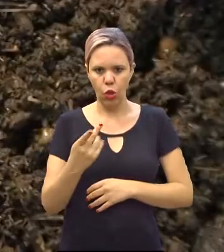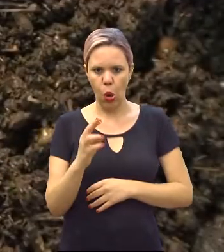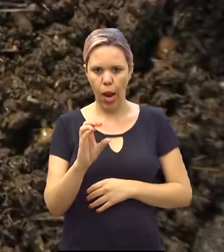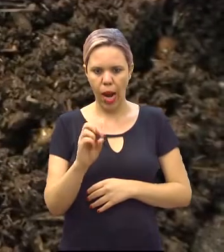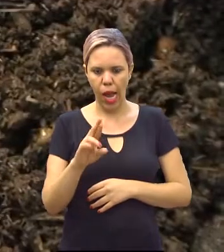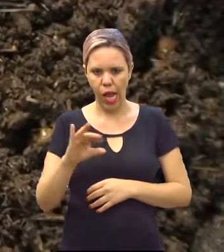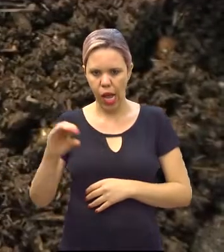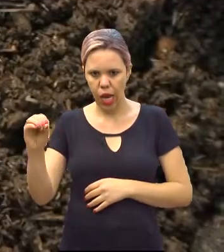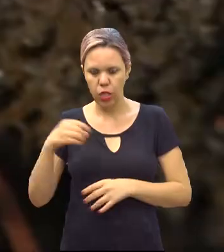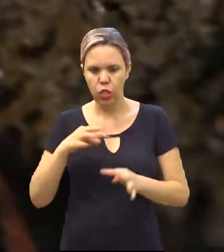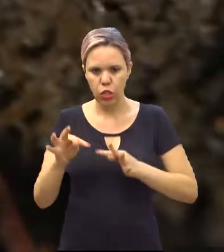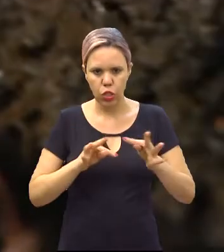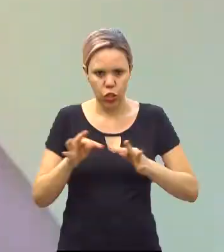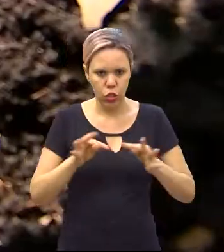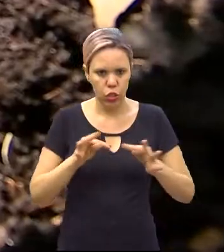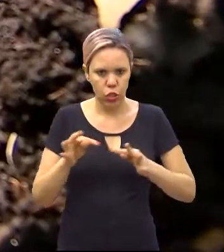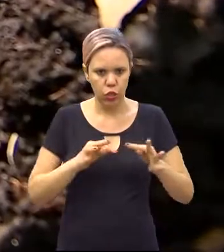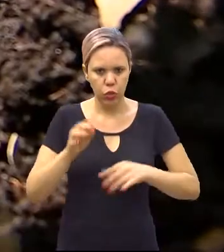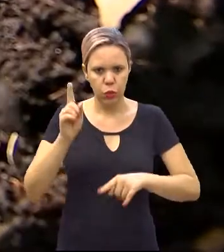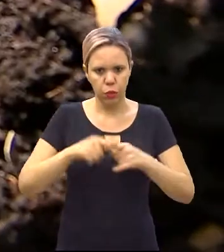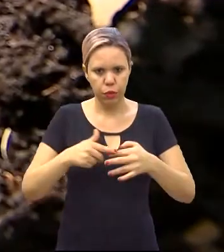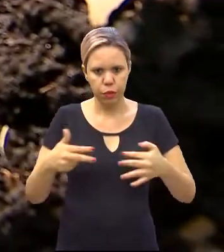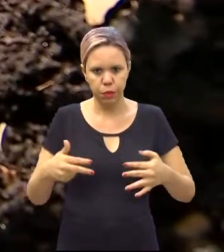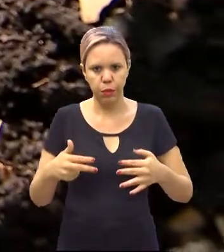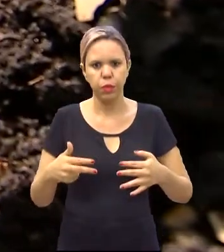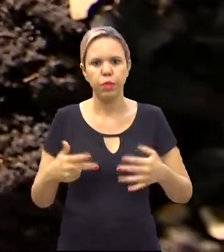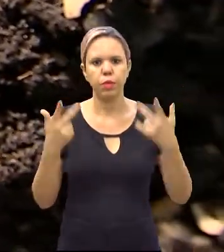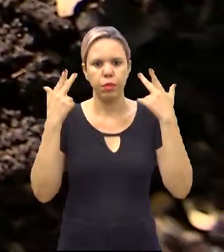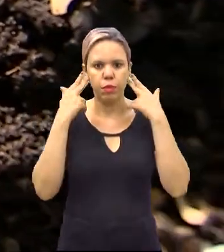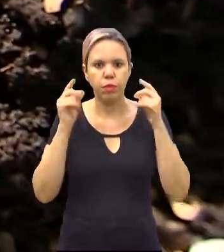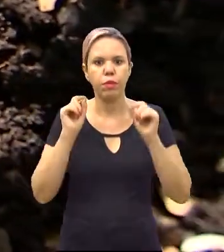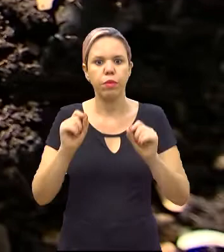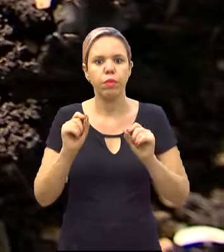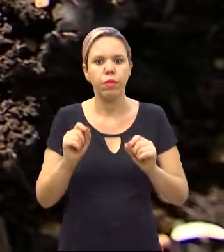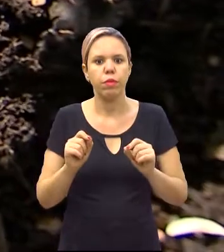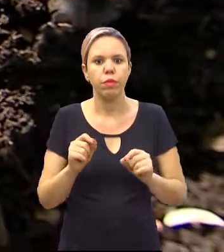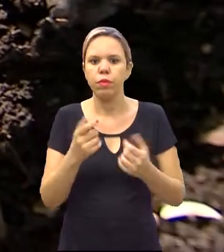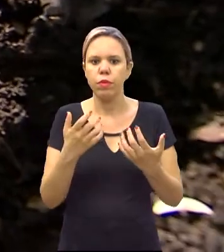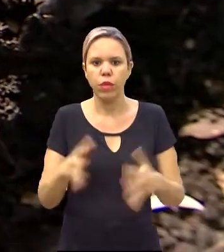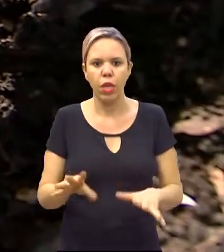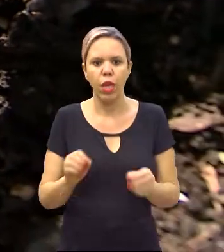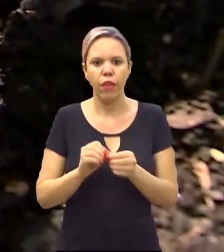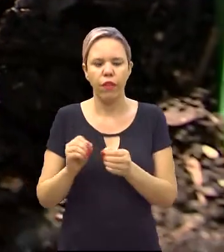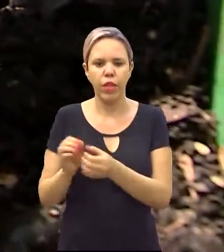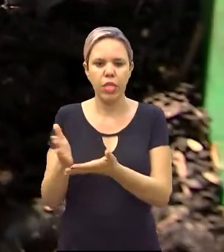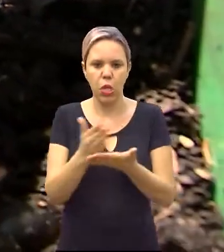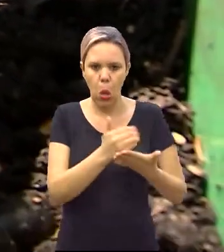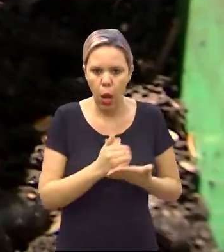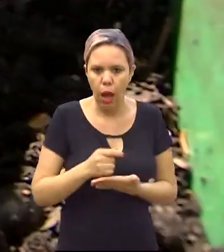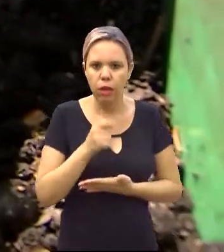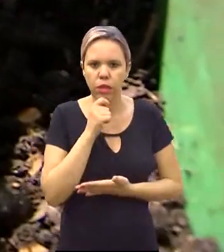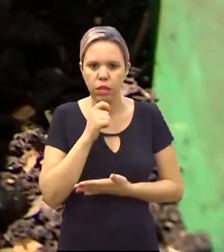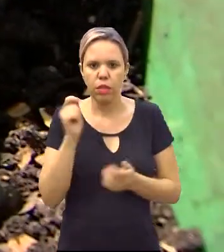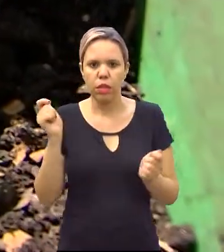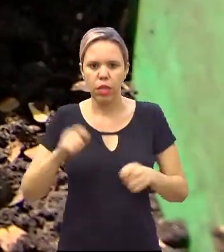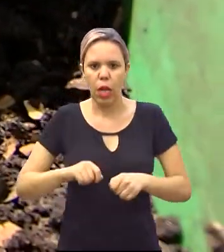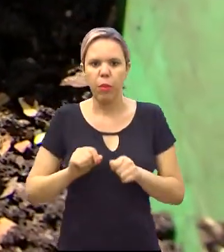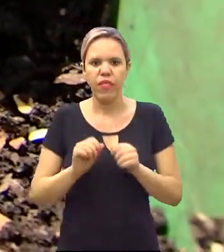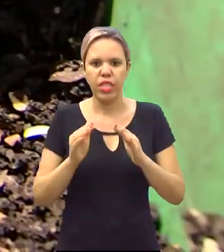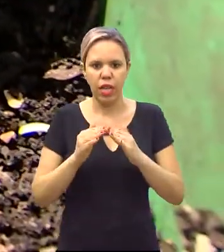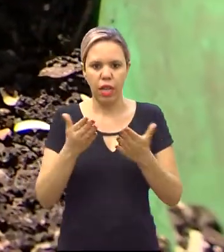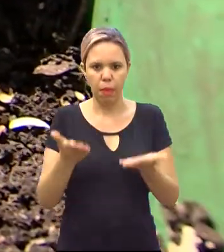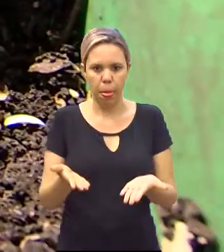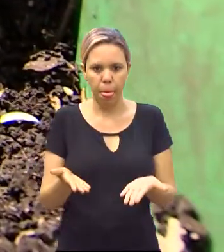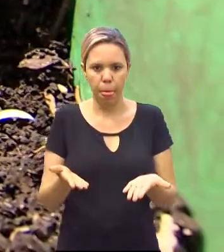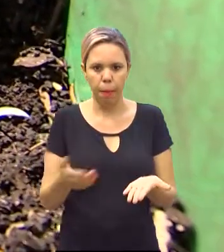fazem o tratamento, a decomposição das matérias orgânicas. Então, para quem não quer fazer a coleta, tem como fazer em casa.